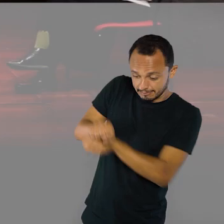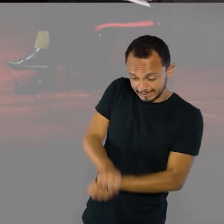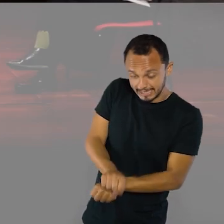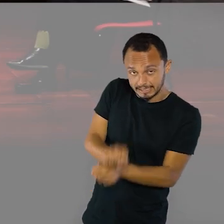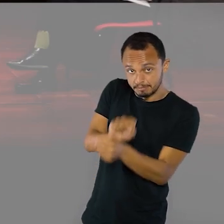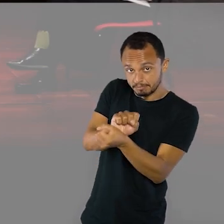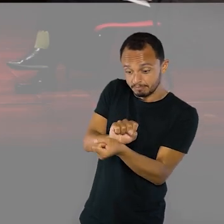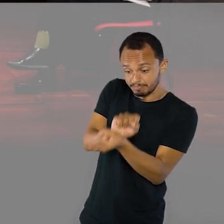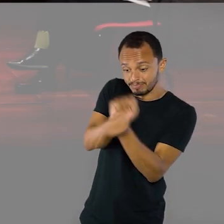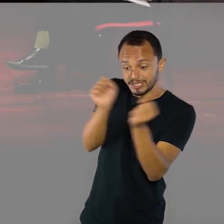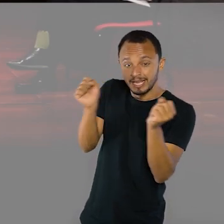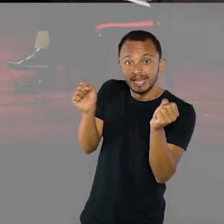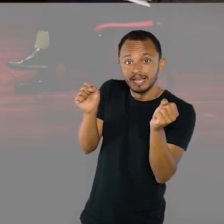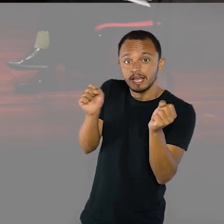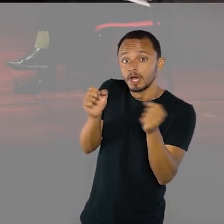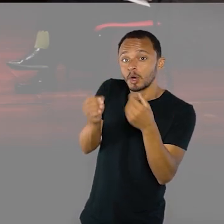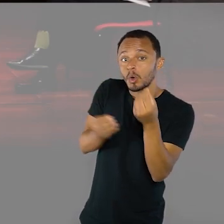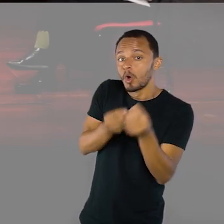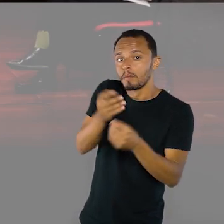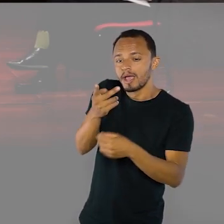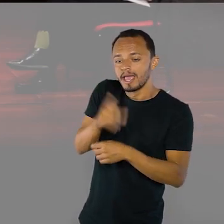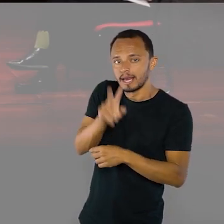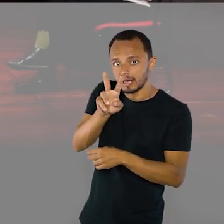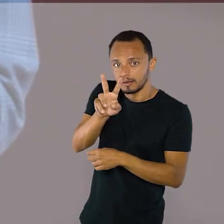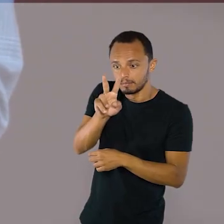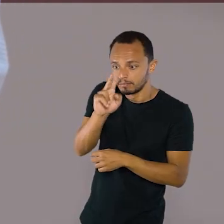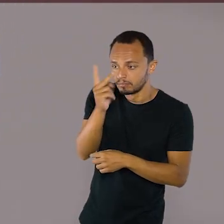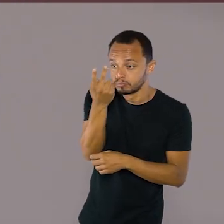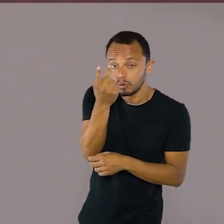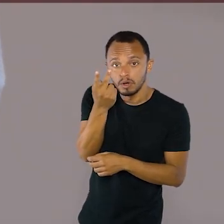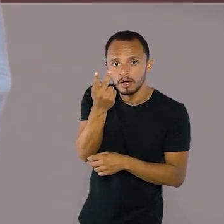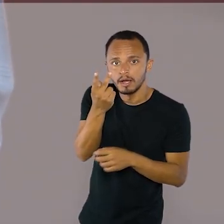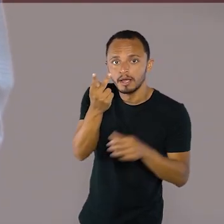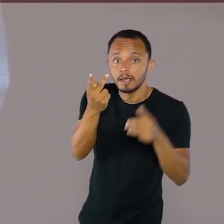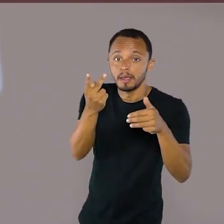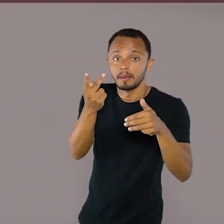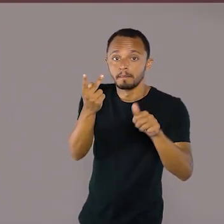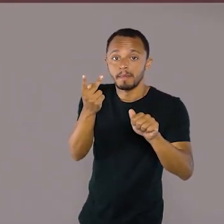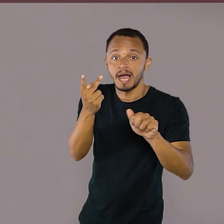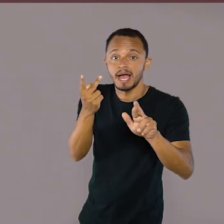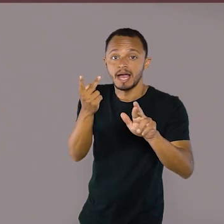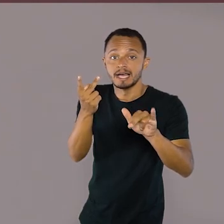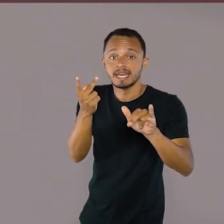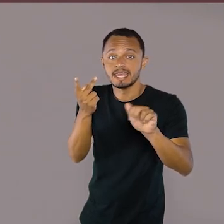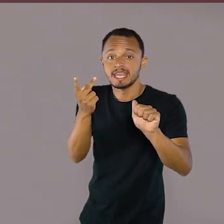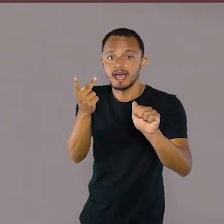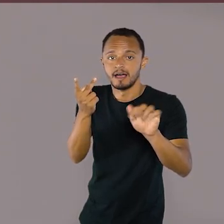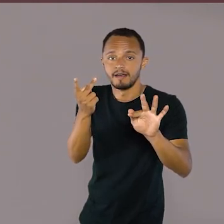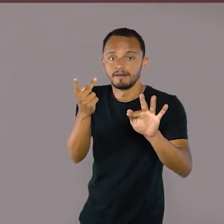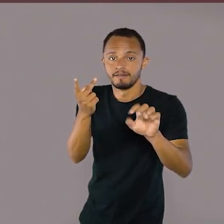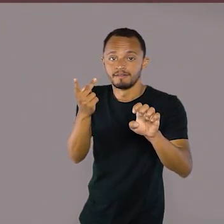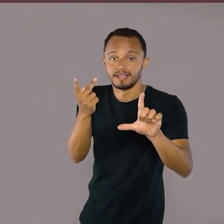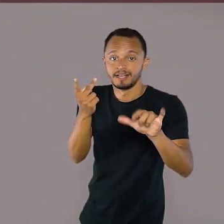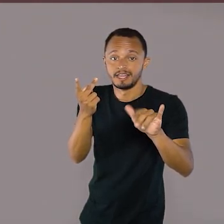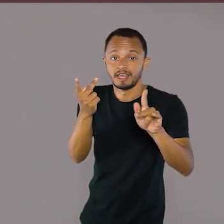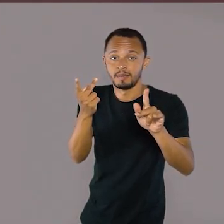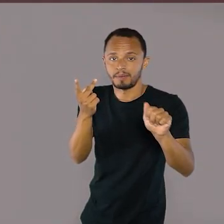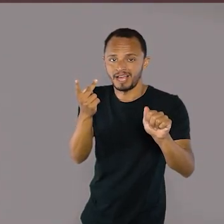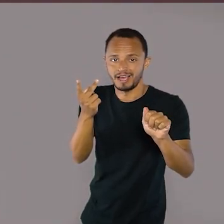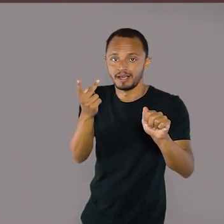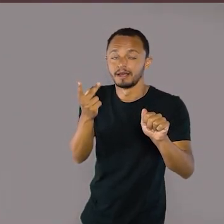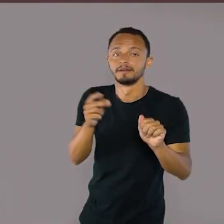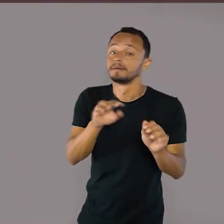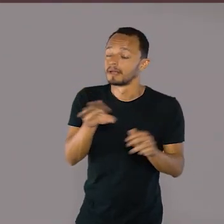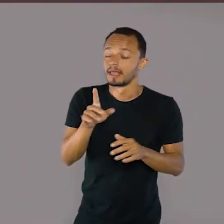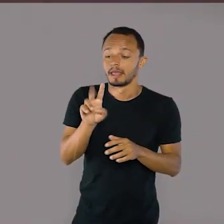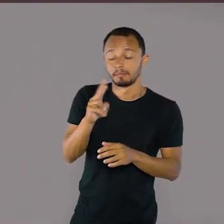vai se transformando em Maria Filipa. Há uma série de obras mais recentes, contemporâneas, como essa, por exemplo, de